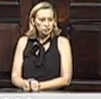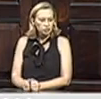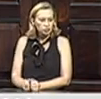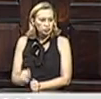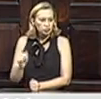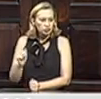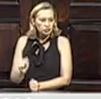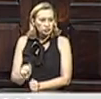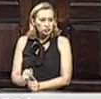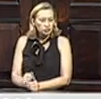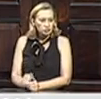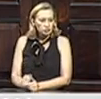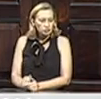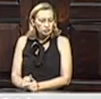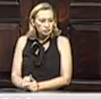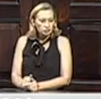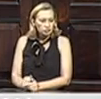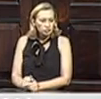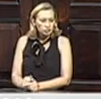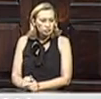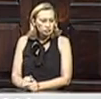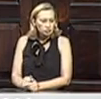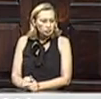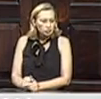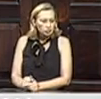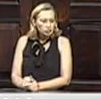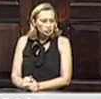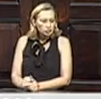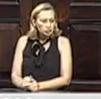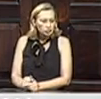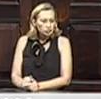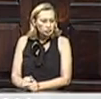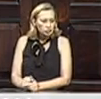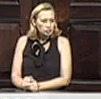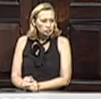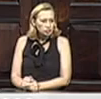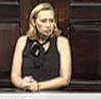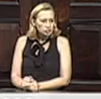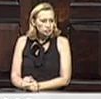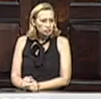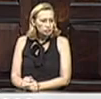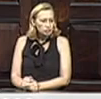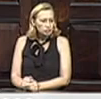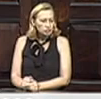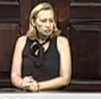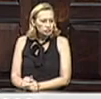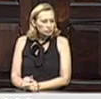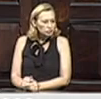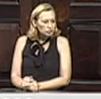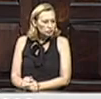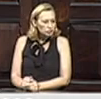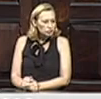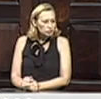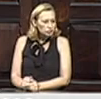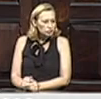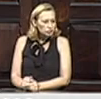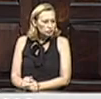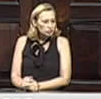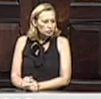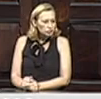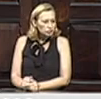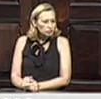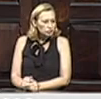Eu solicito que seja aprovado o destaque para a emenda modificativa número 13,